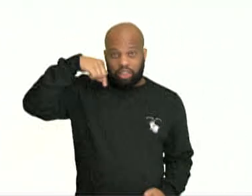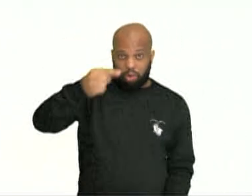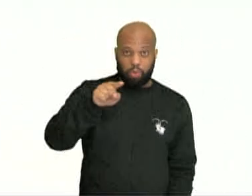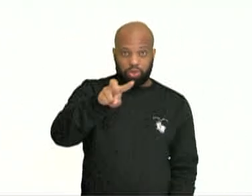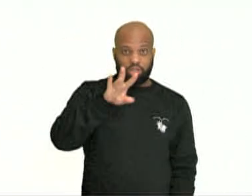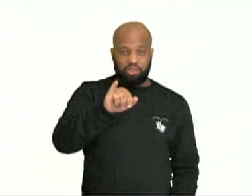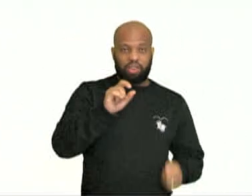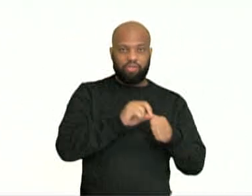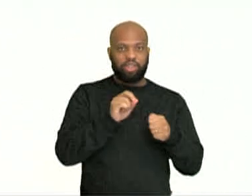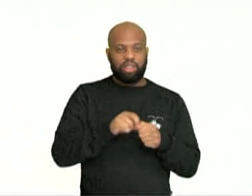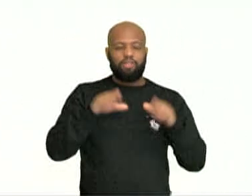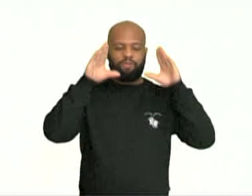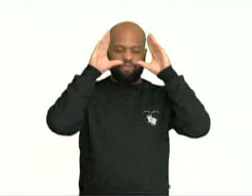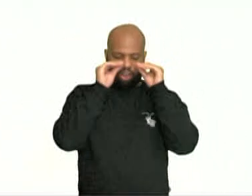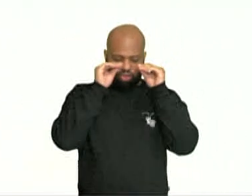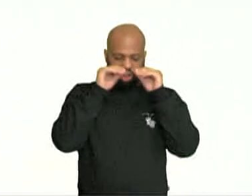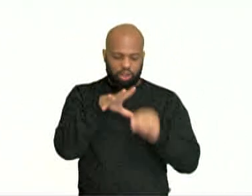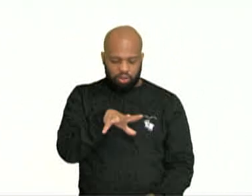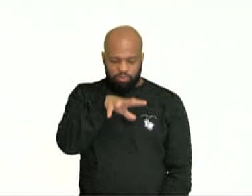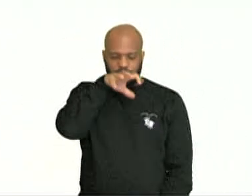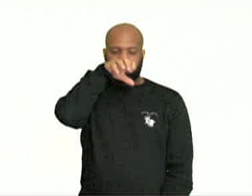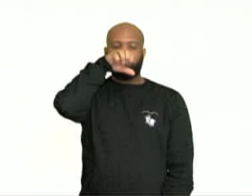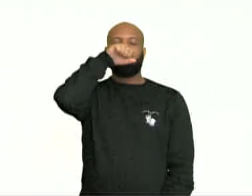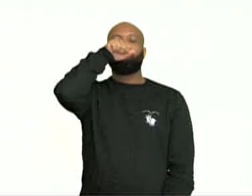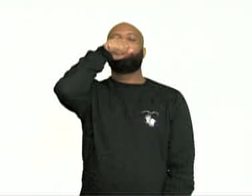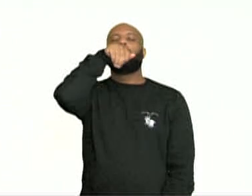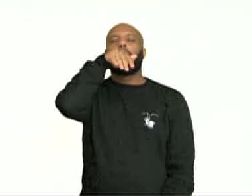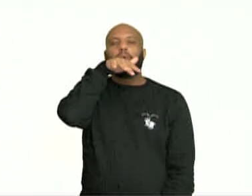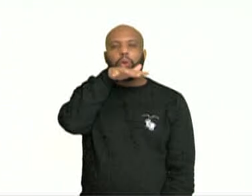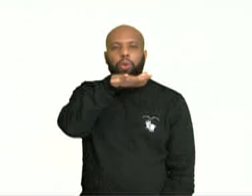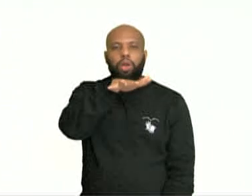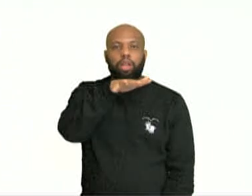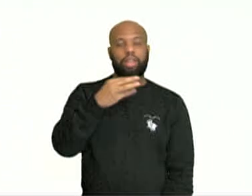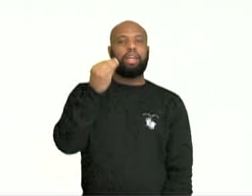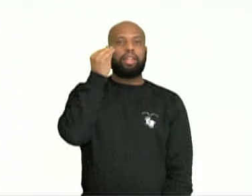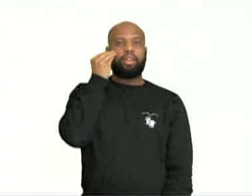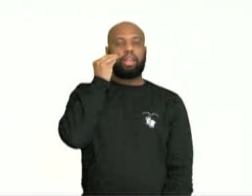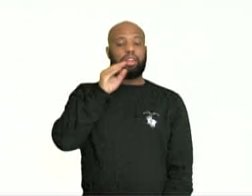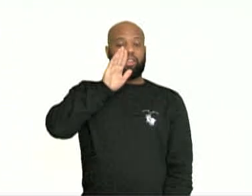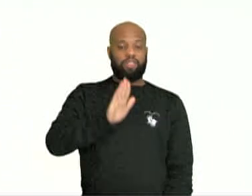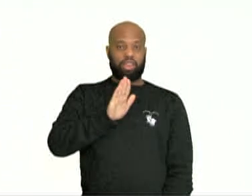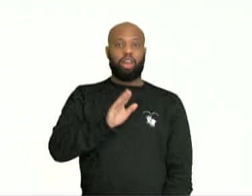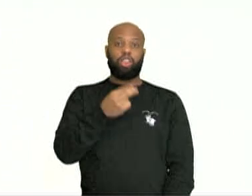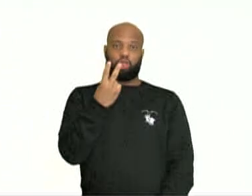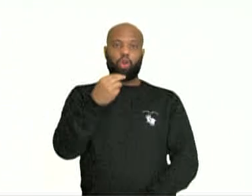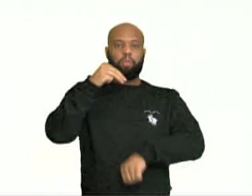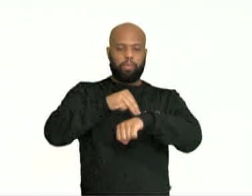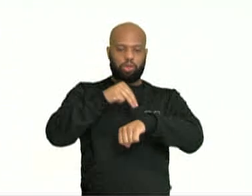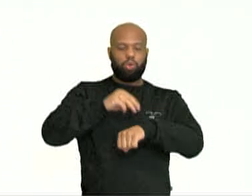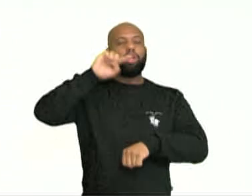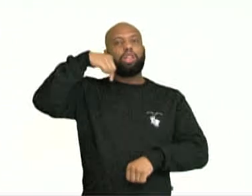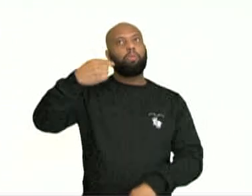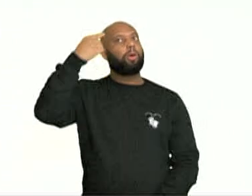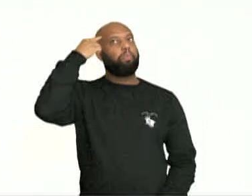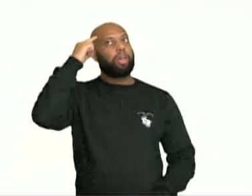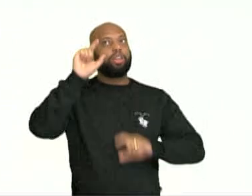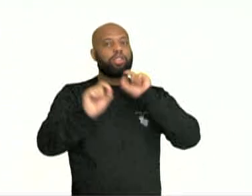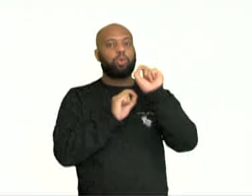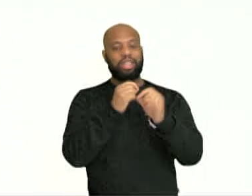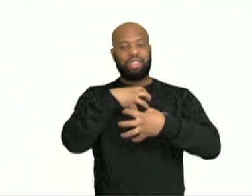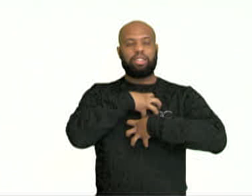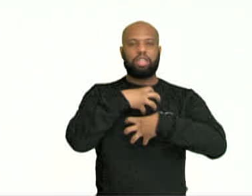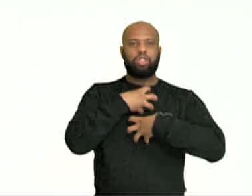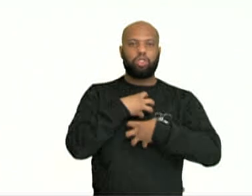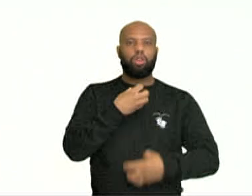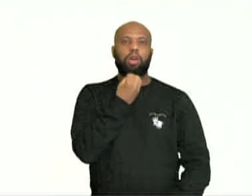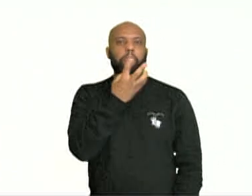respirem profundamente e tentem permanecer assim por 2 minutos. Após isso, pensem quais foram as sensações